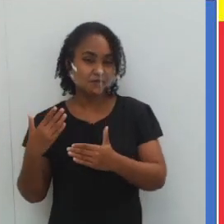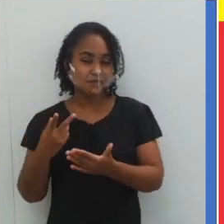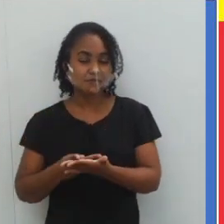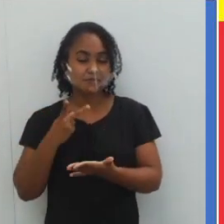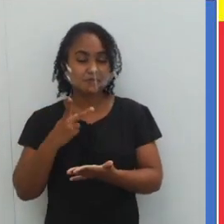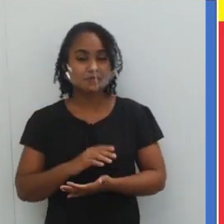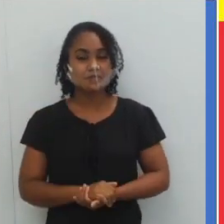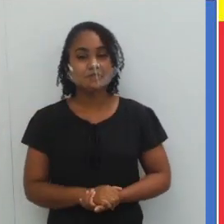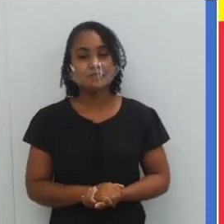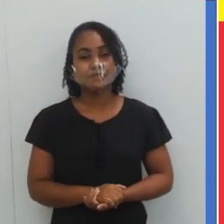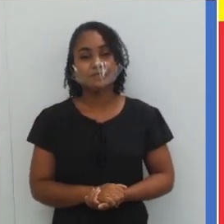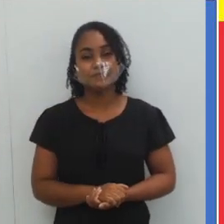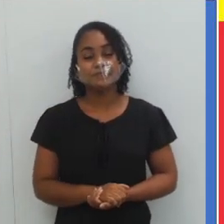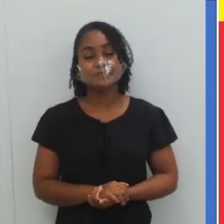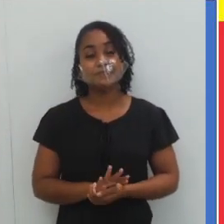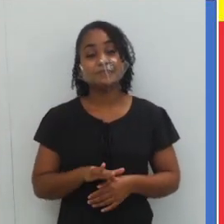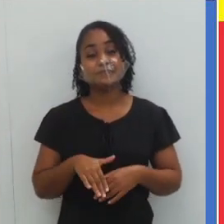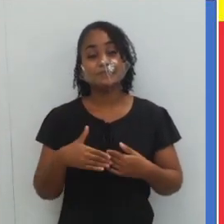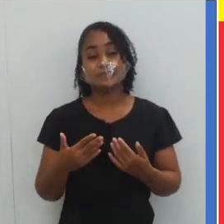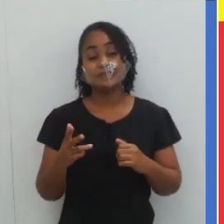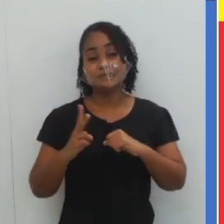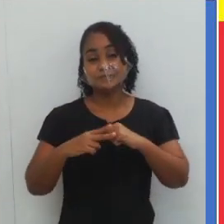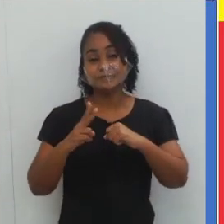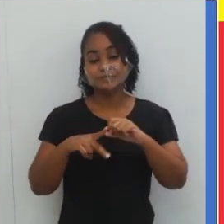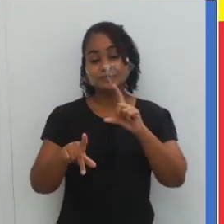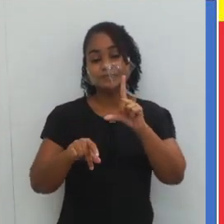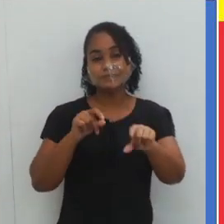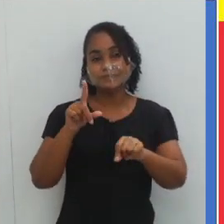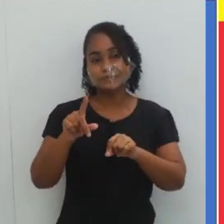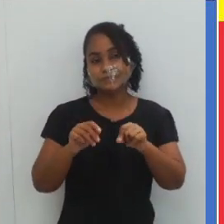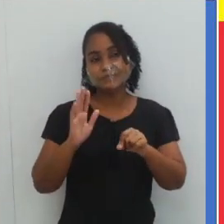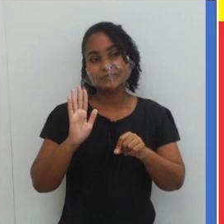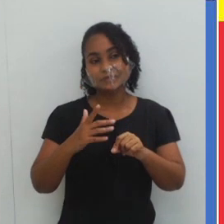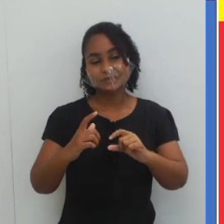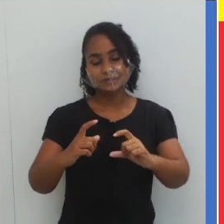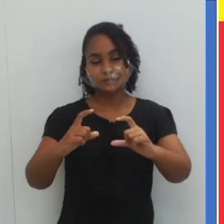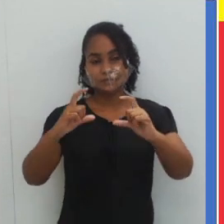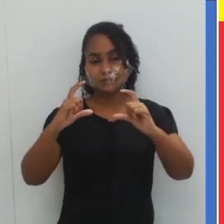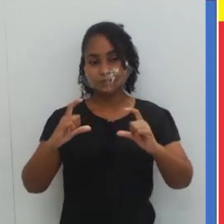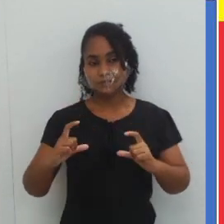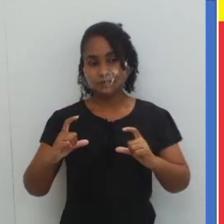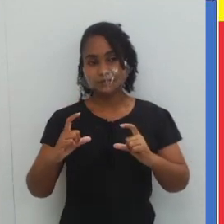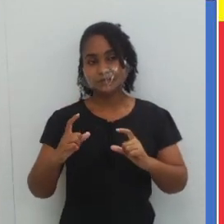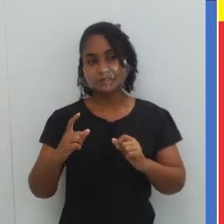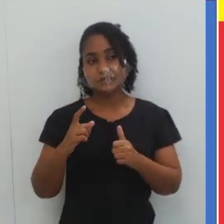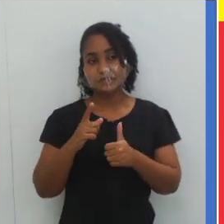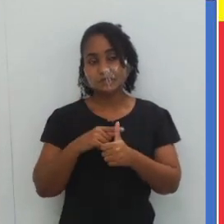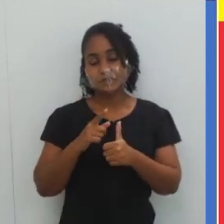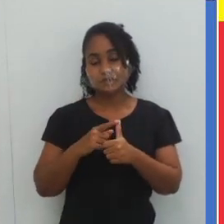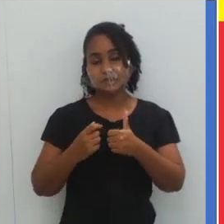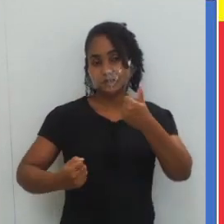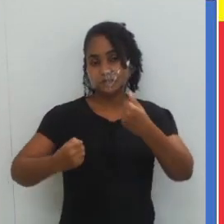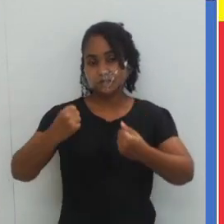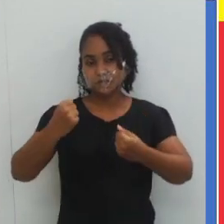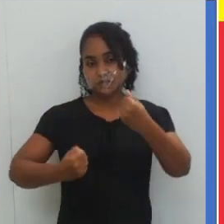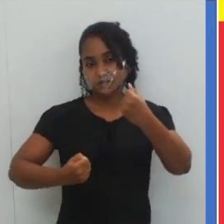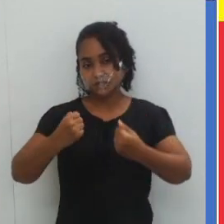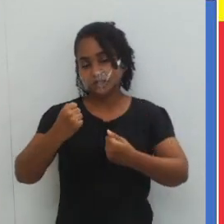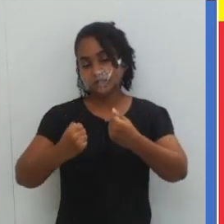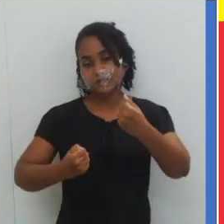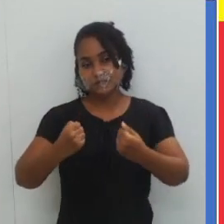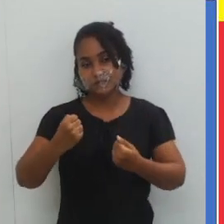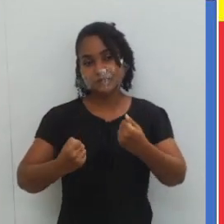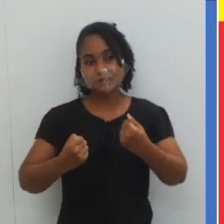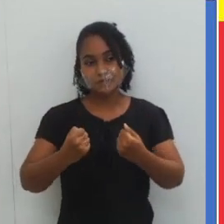aí uma ação executada. Os verbos que eu escolhi tem aí mais abaixo o número 1, drive,